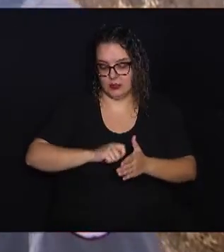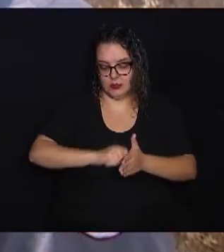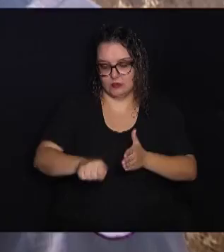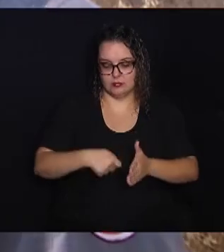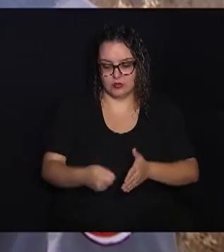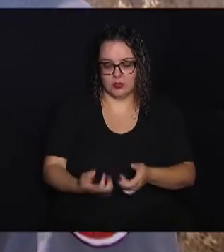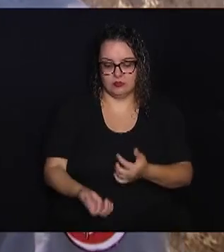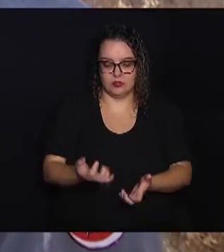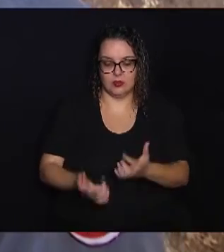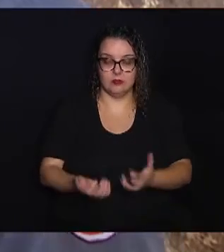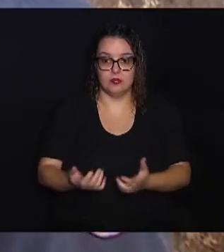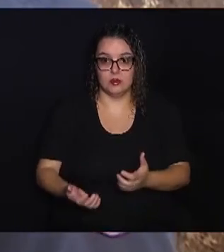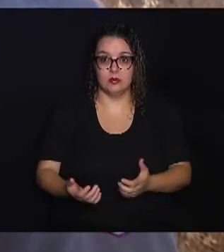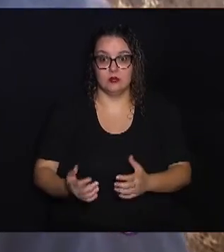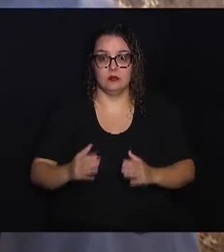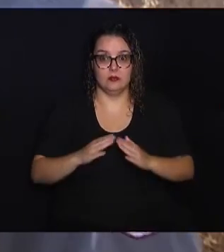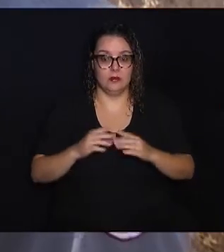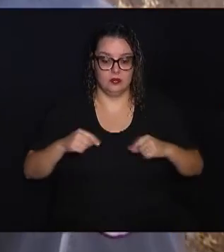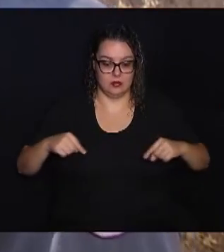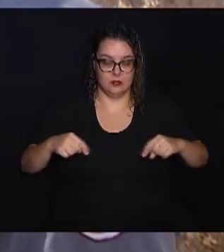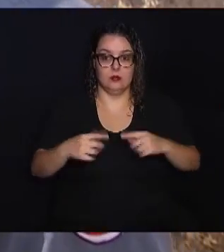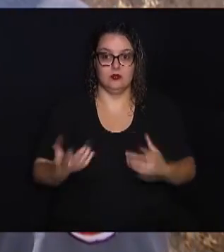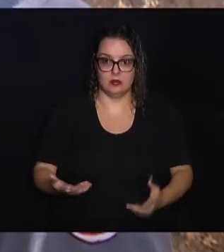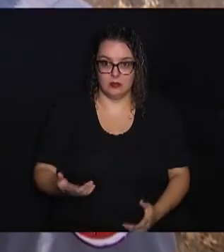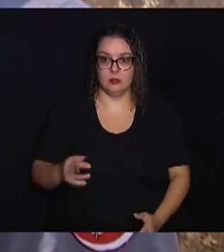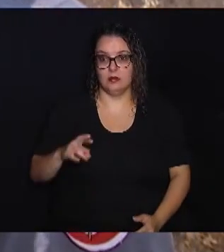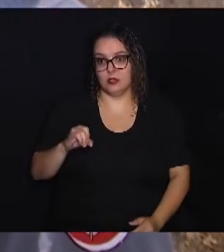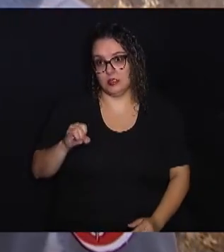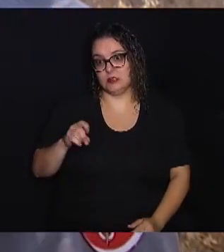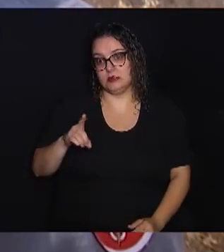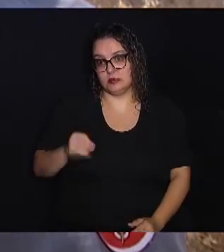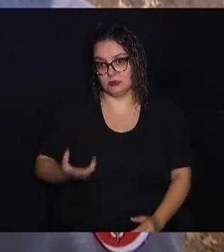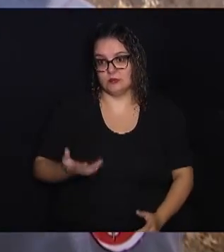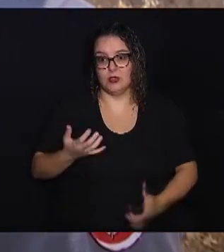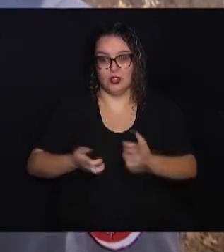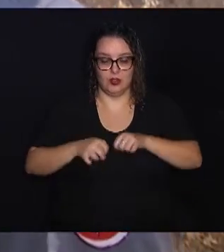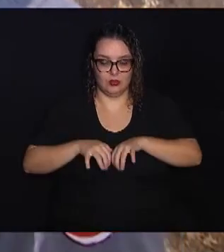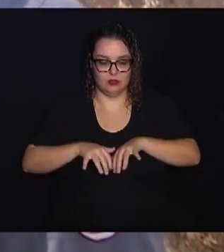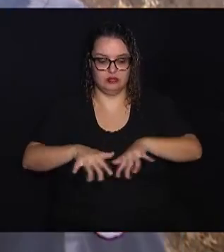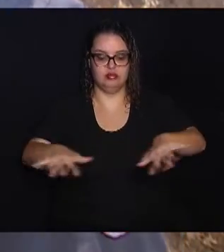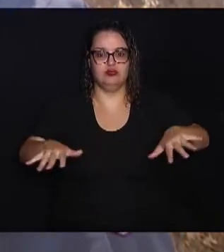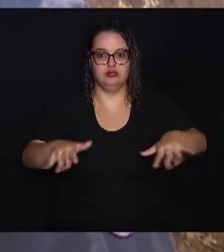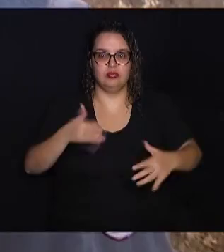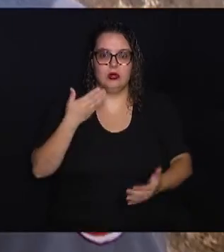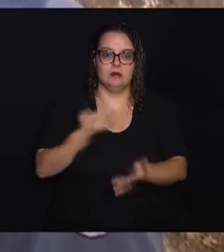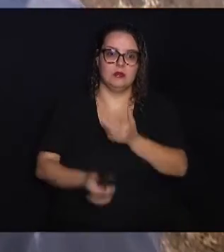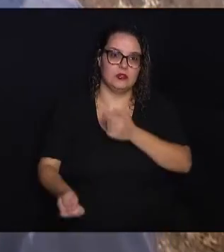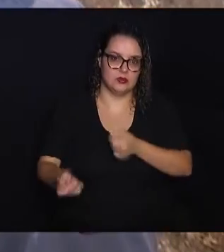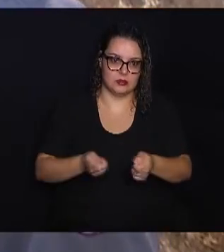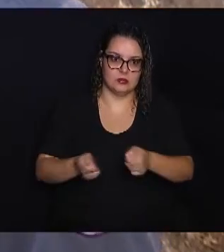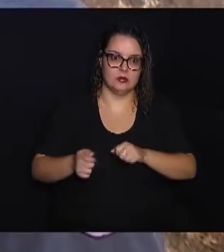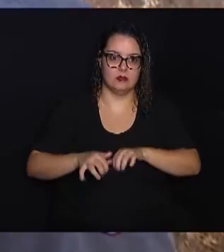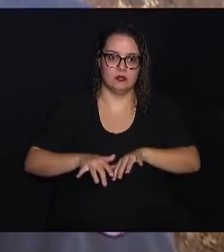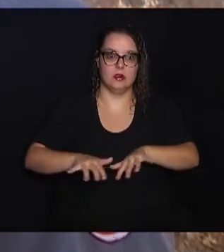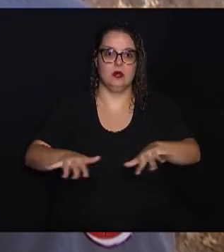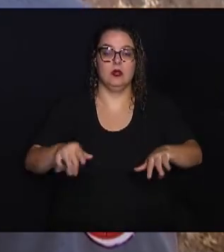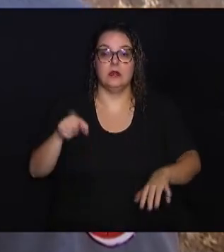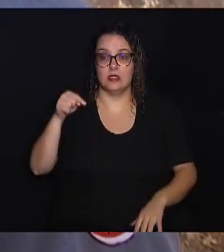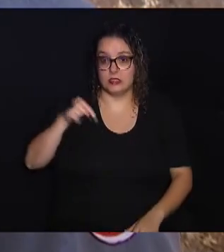alguma parte da residência ali, algum resíduo que tenha, e esse fogo se descontrola e acaba atingindo, né?